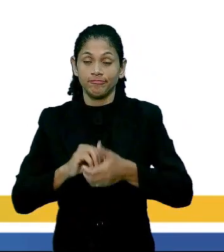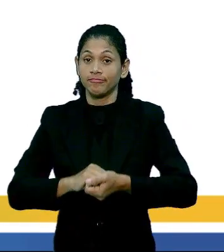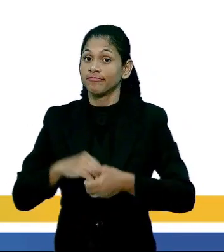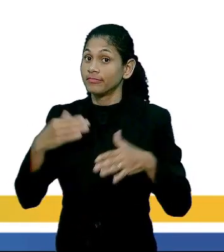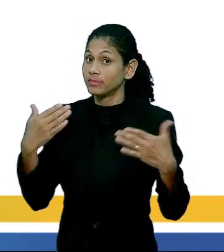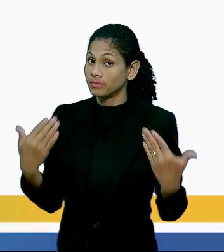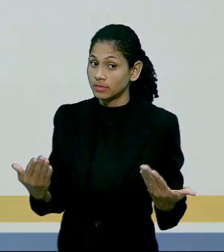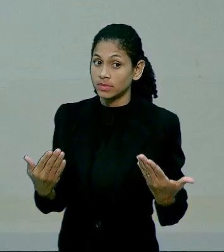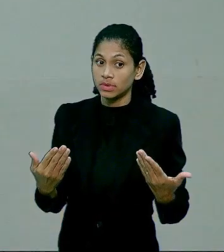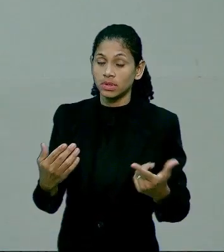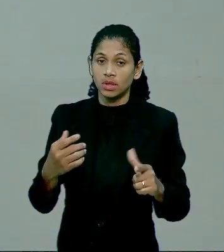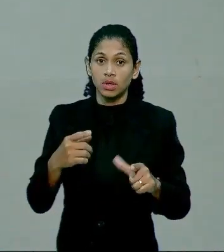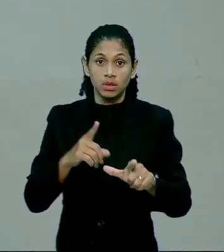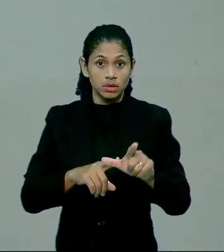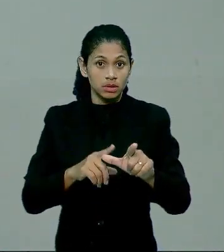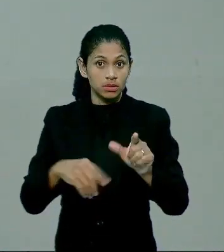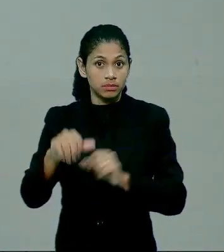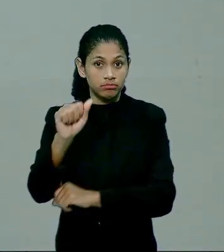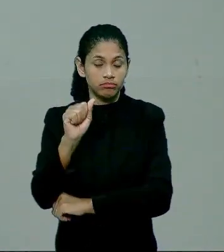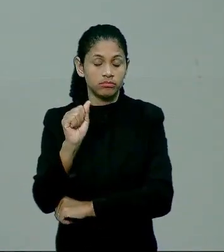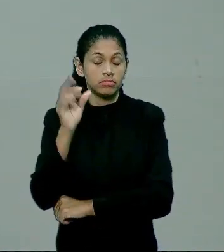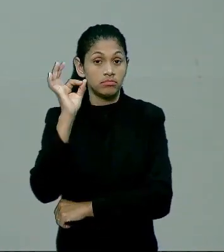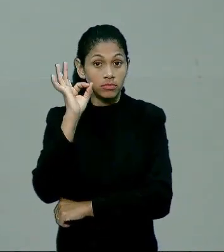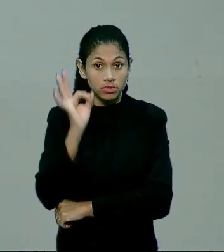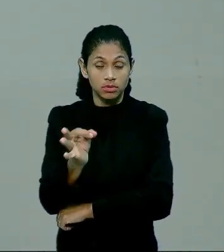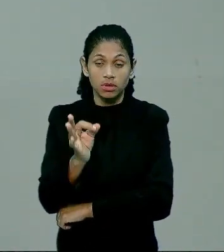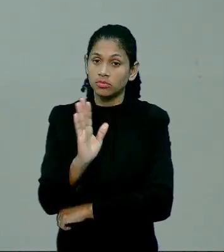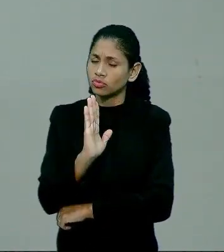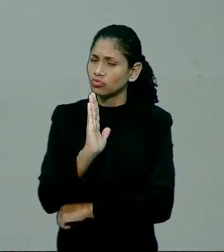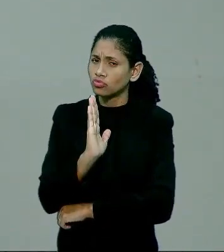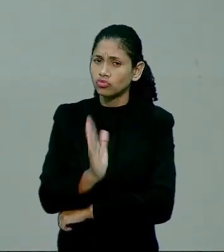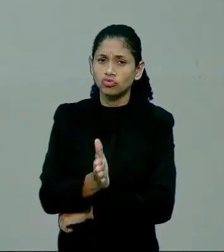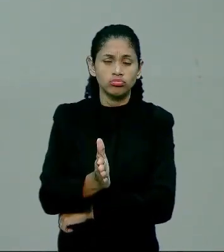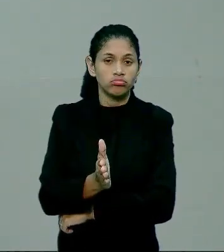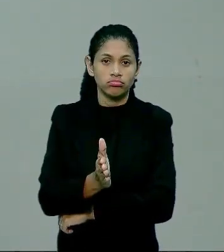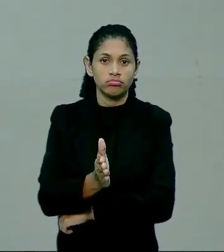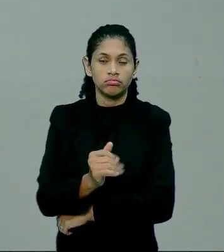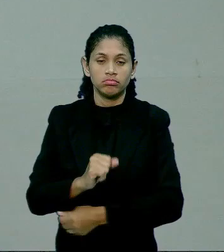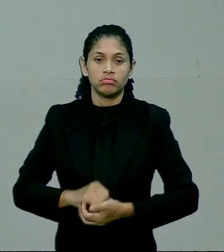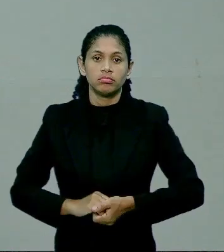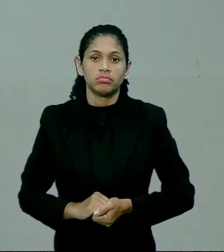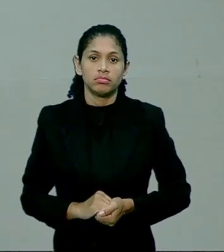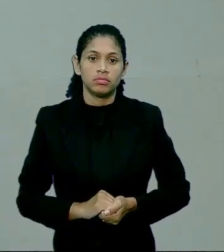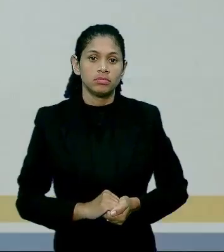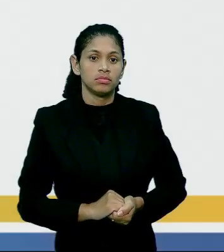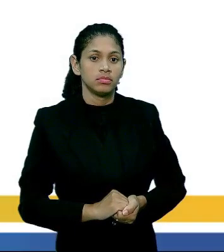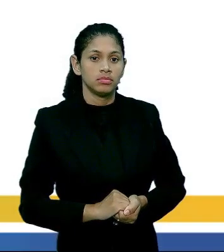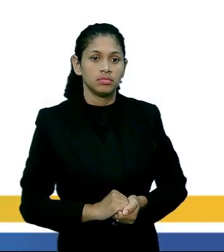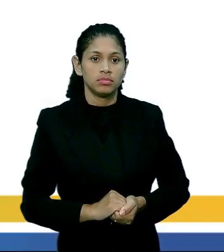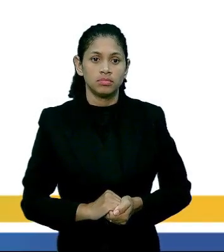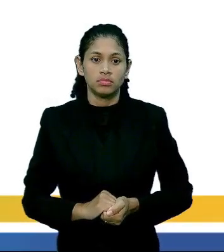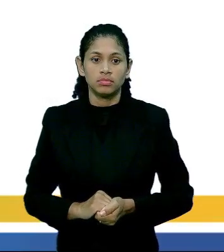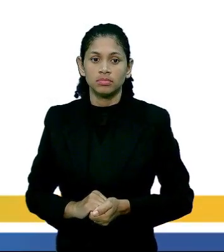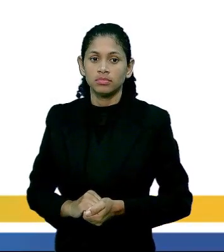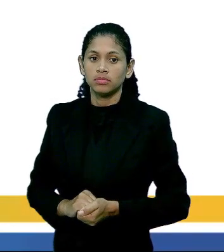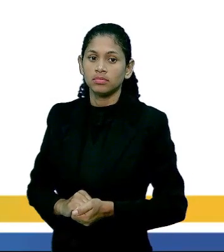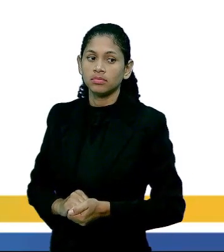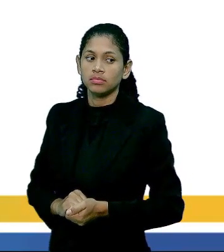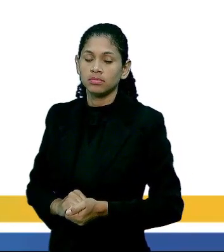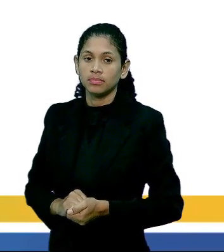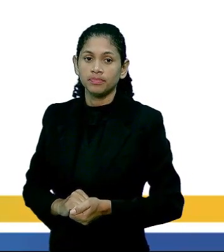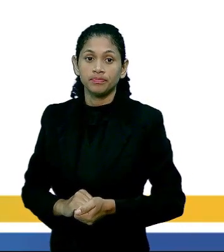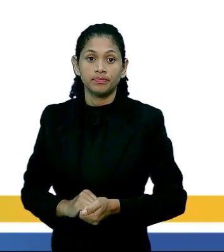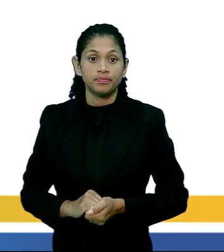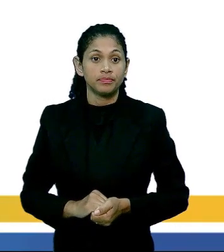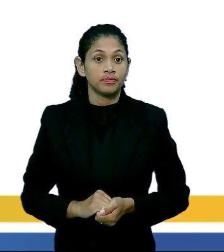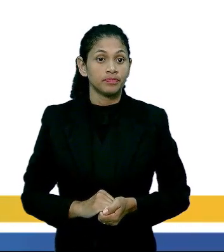texto, é a alternativa A, apenas com compreensão e vivência de mundo. Tranquilo? Então, a gente avança aqui, a gente consegue responder mais uma.